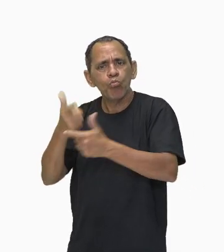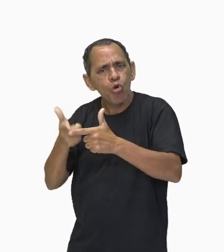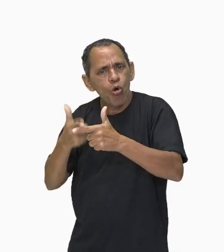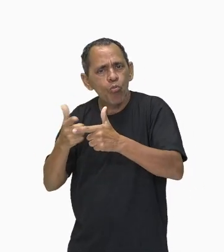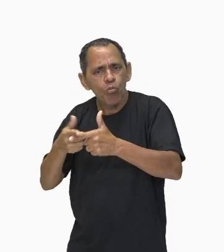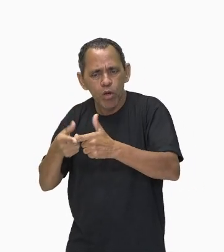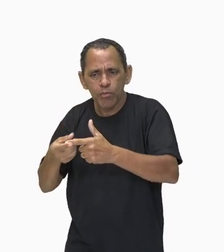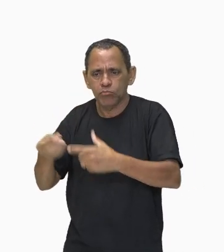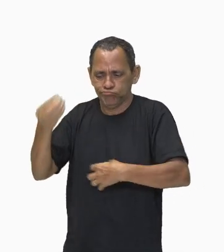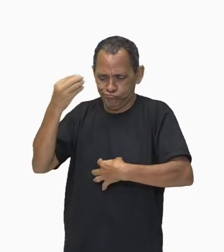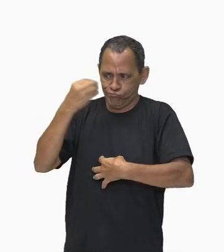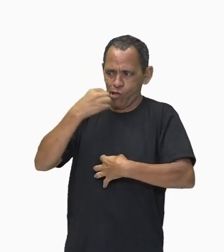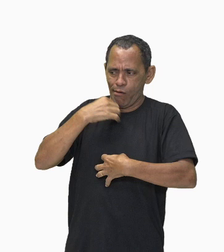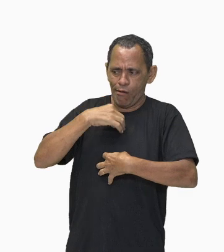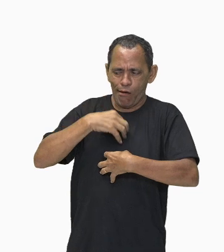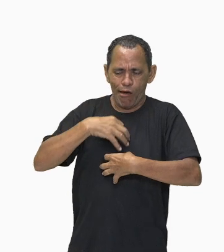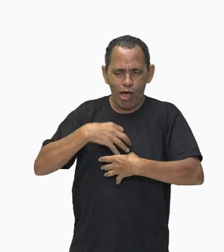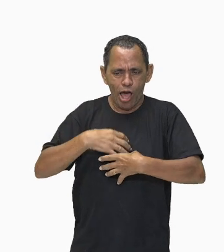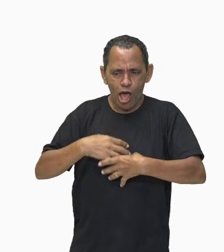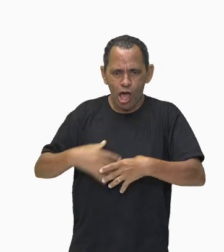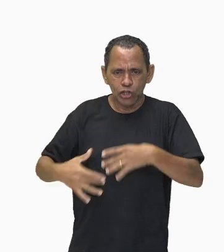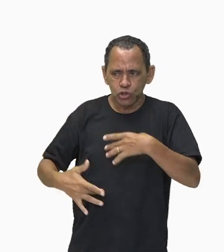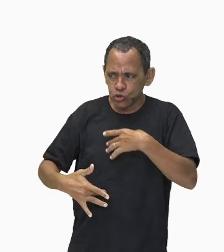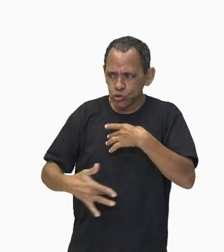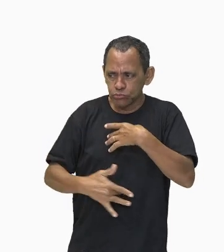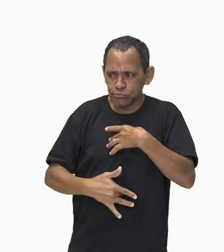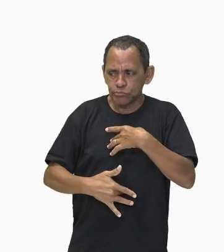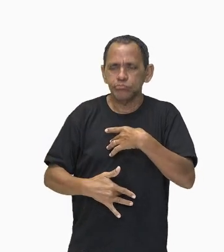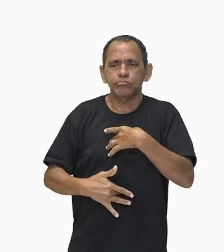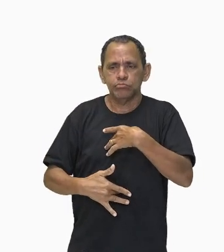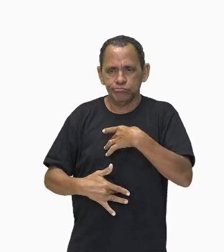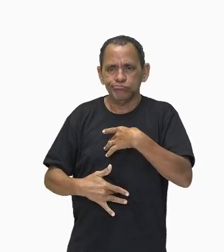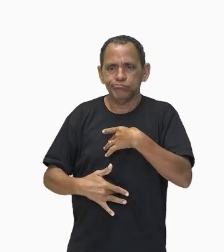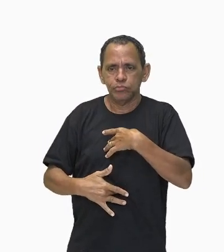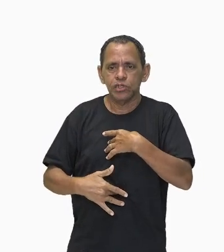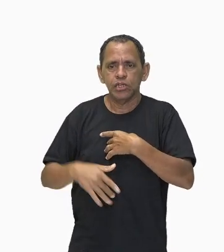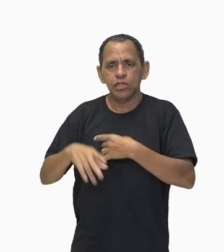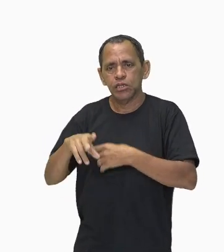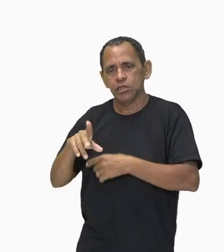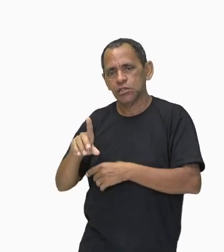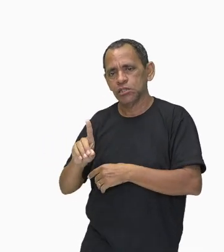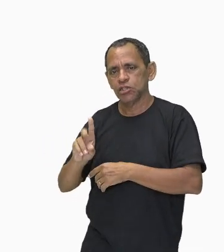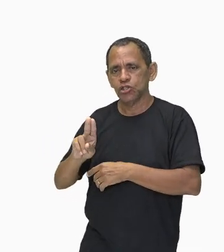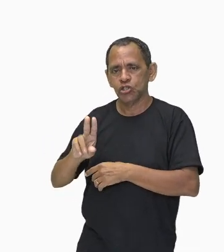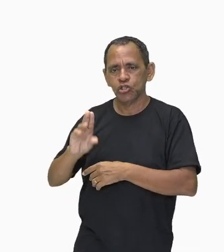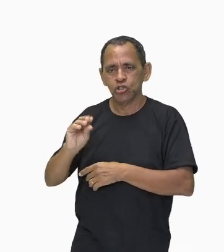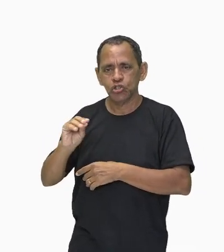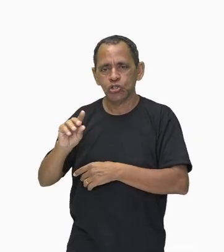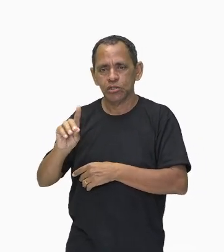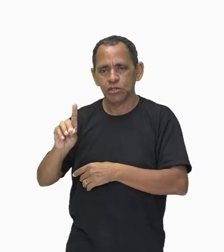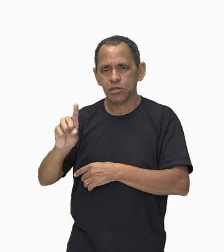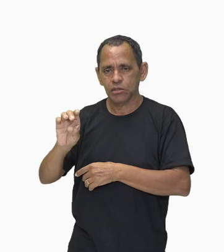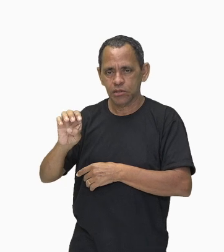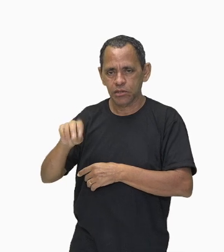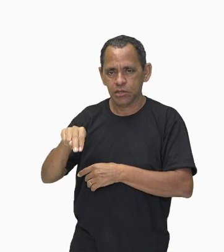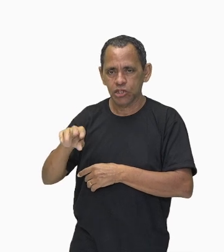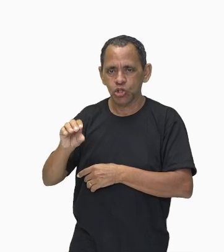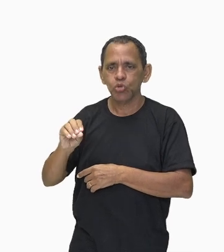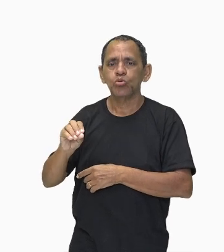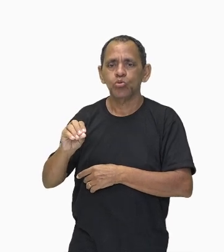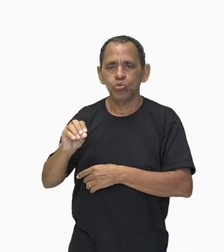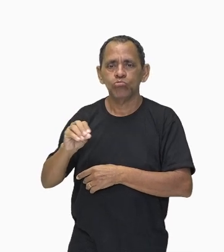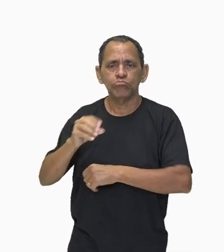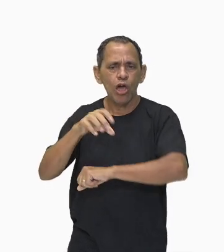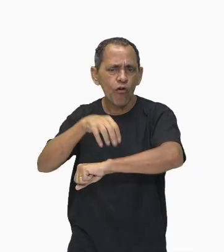interno do estômago ou do duodeno. Causas da úlcera peptídica. Infecção